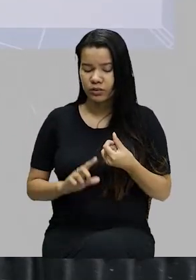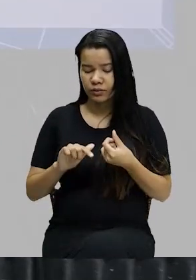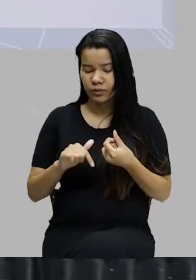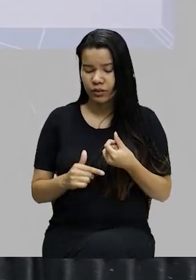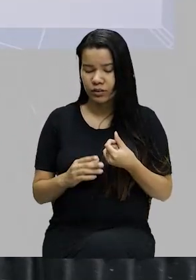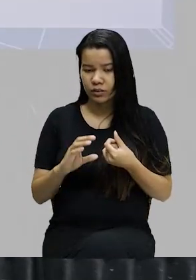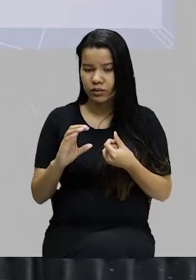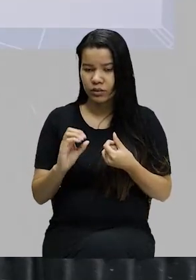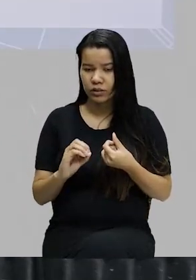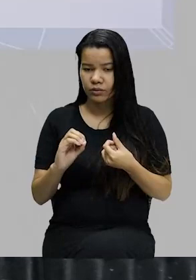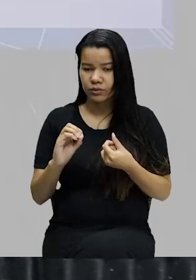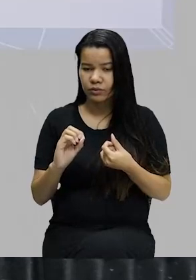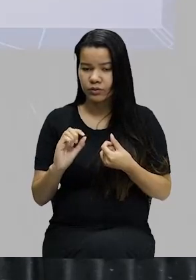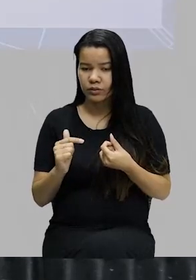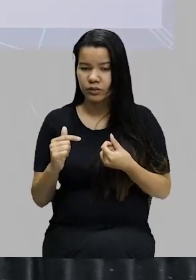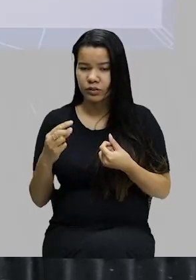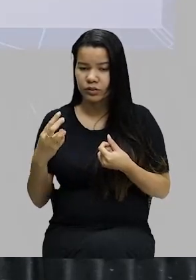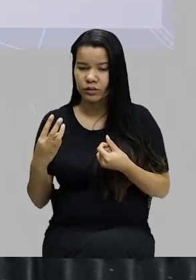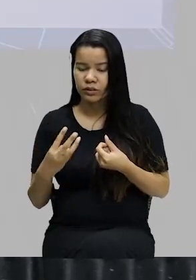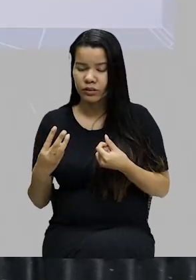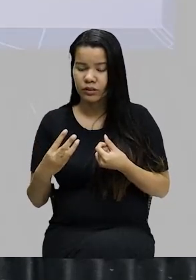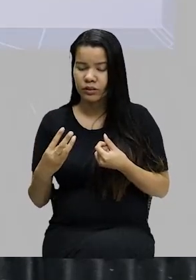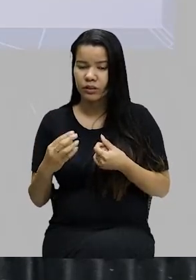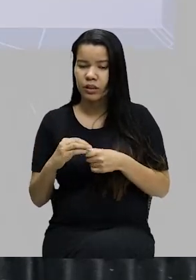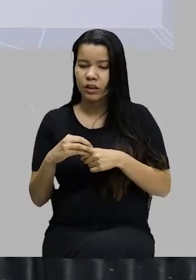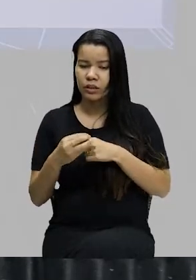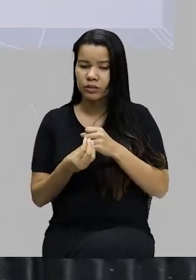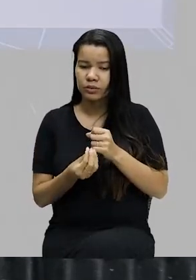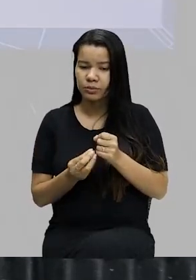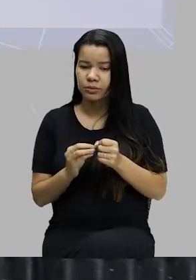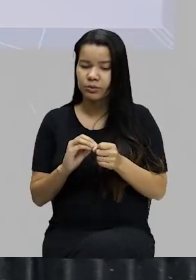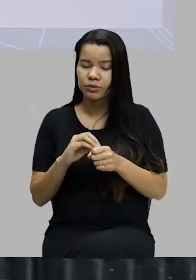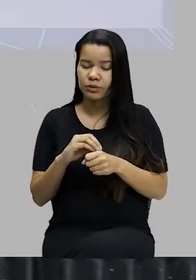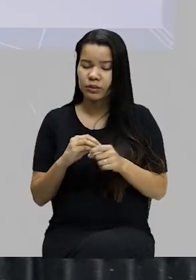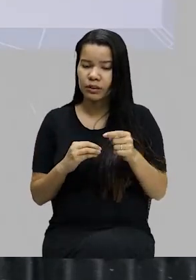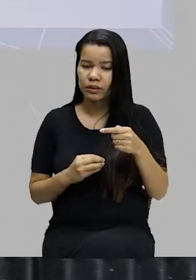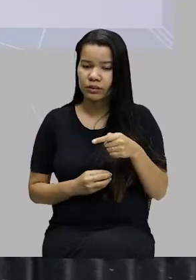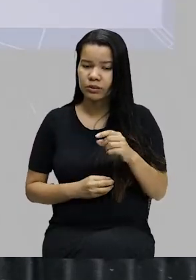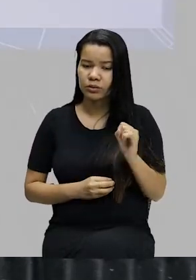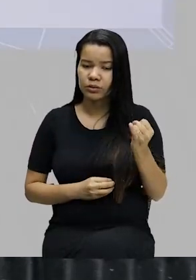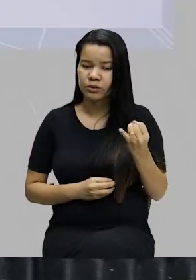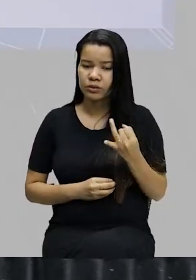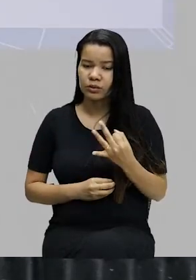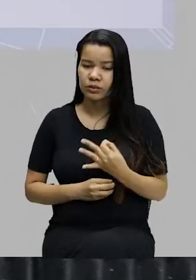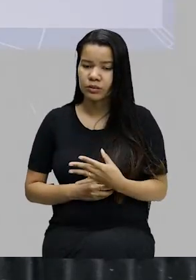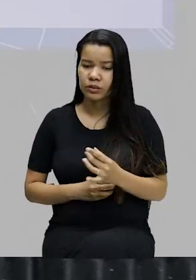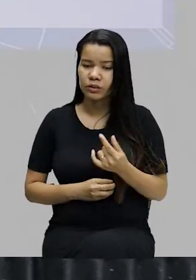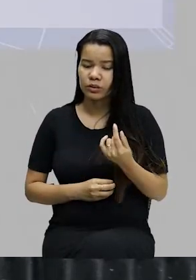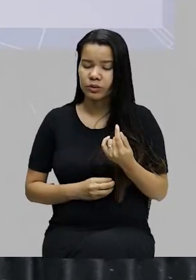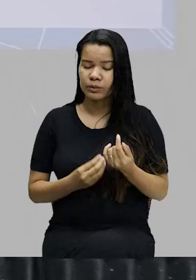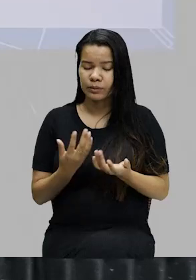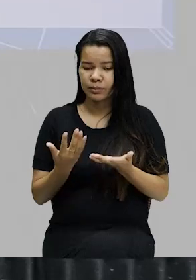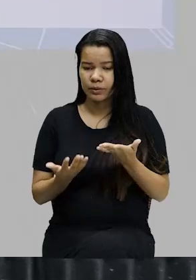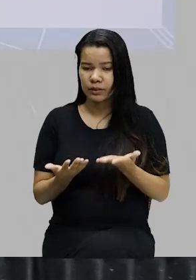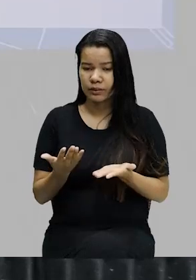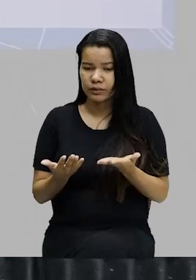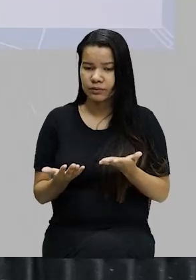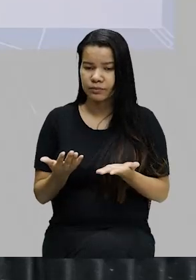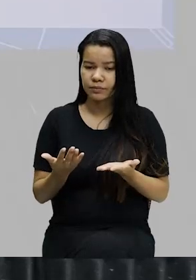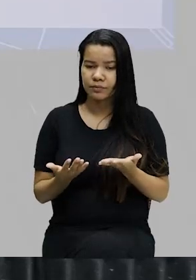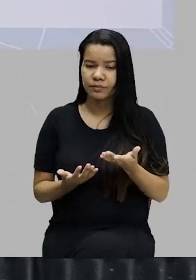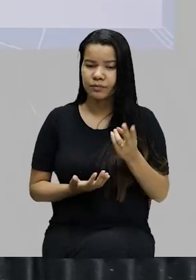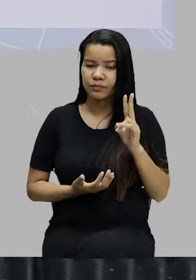6,023 vezes 10 elevado a 23 átomos de cálcio, essa quantidade de átomos em uma balança, certo?